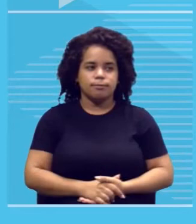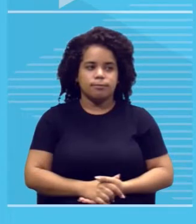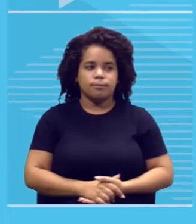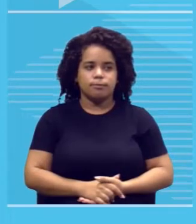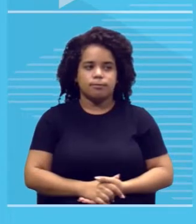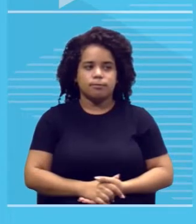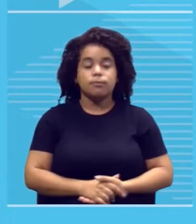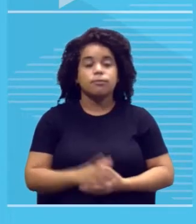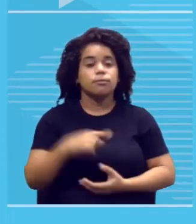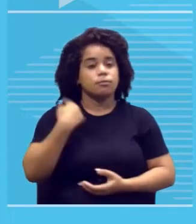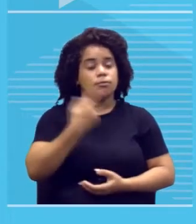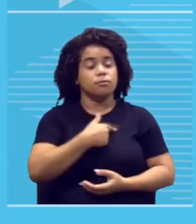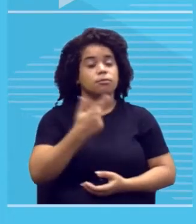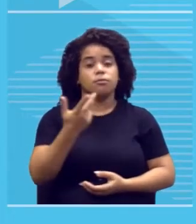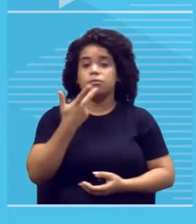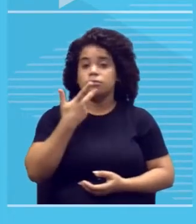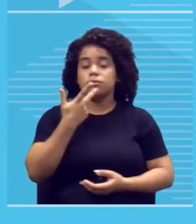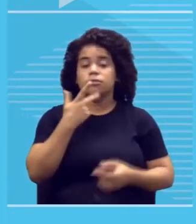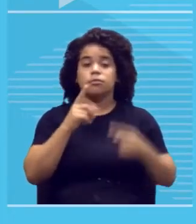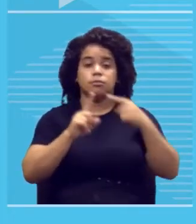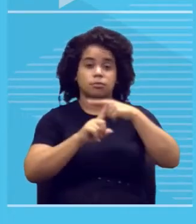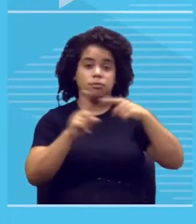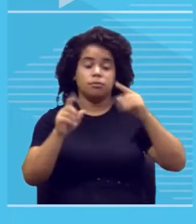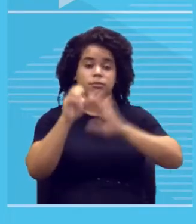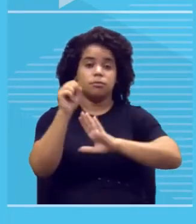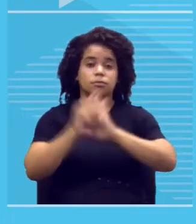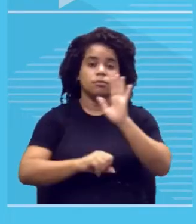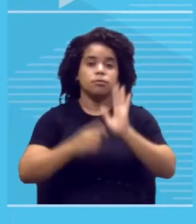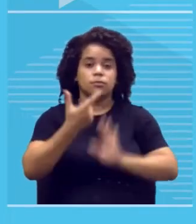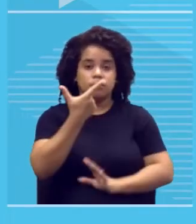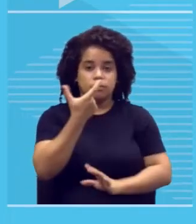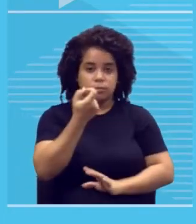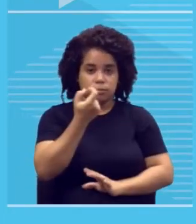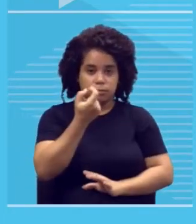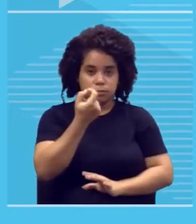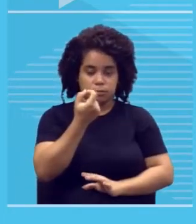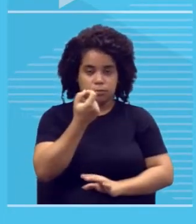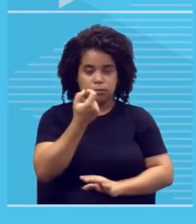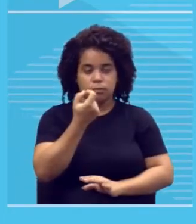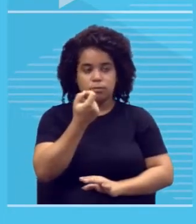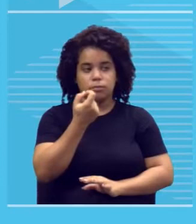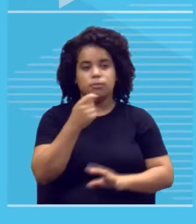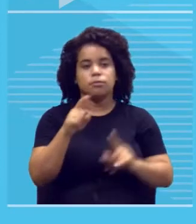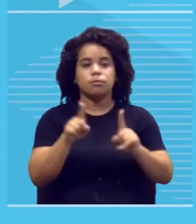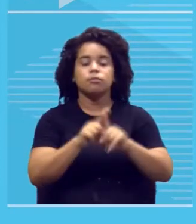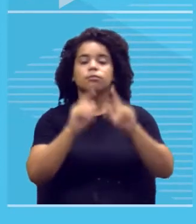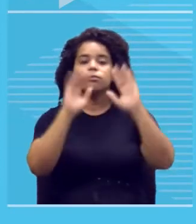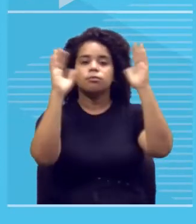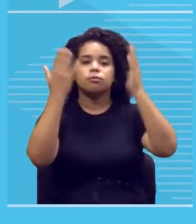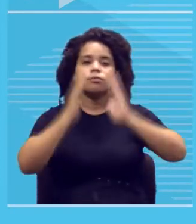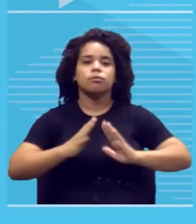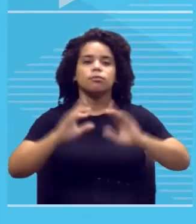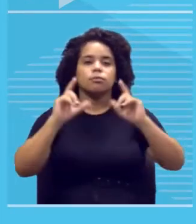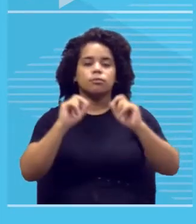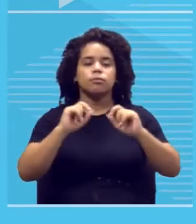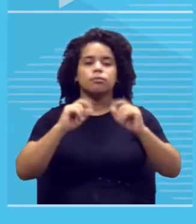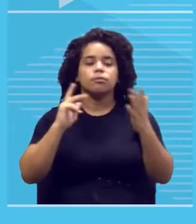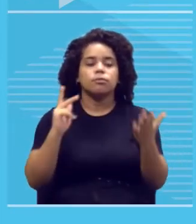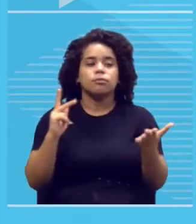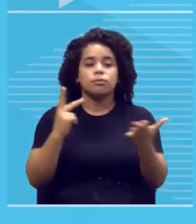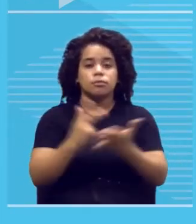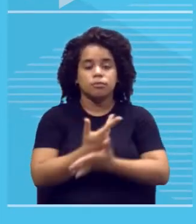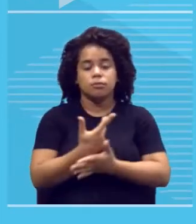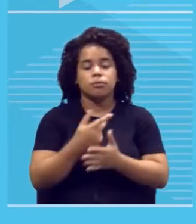e a gente está falando de metade do século 20 a gente está analisando aqui uma situação que aconteceu